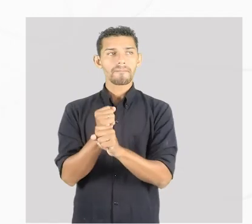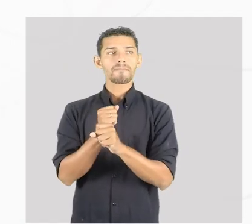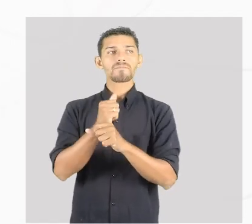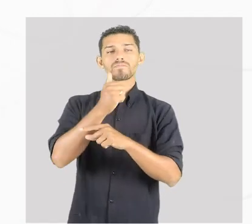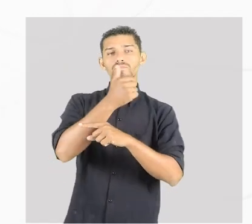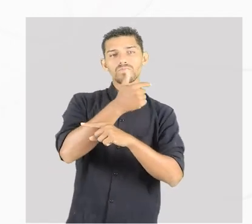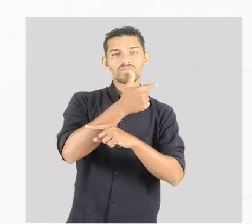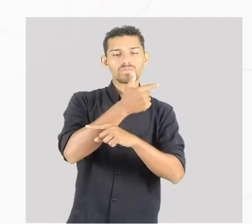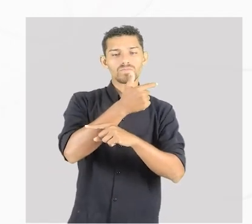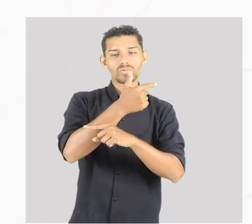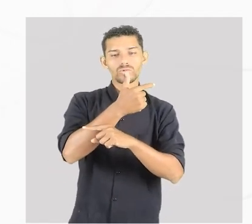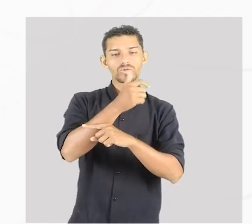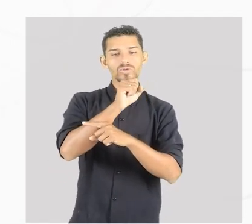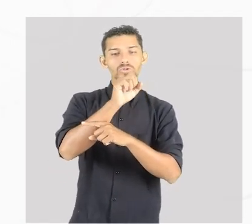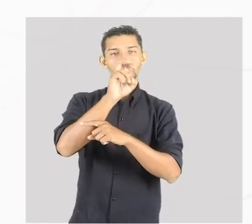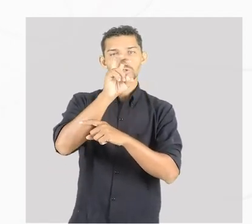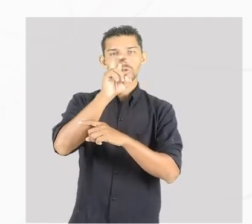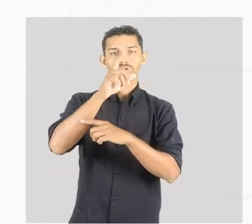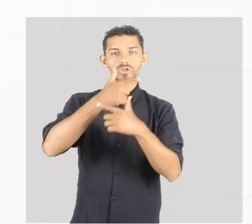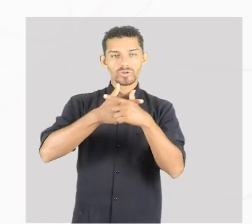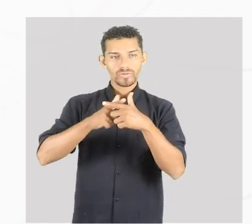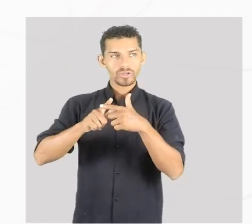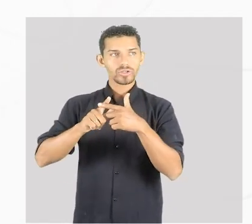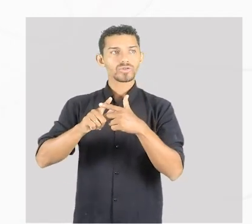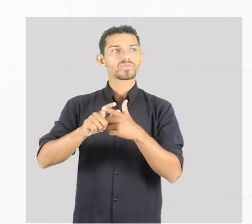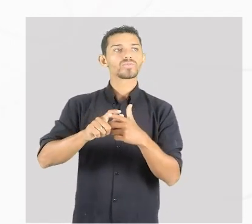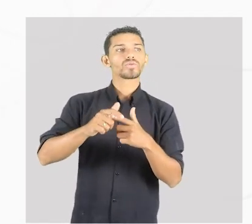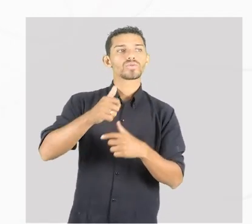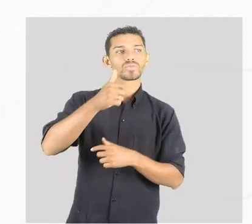fale 1,9